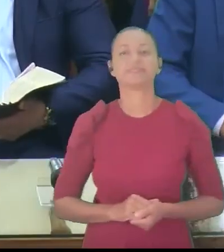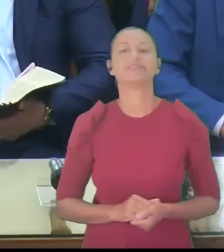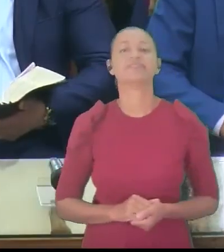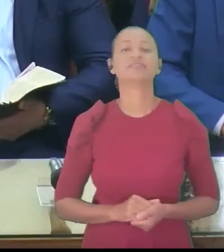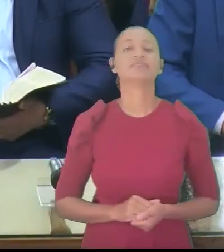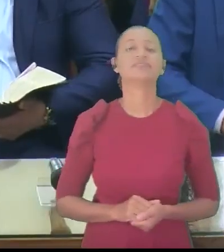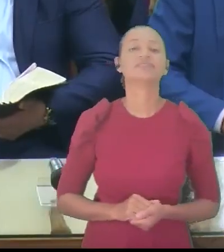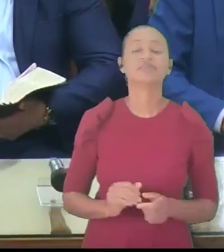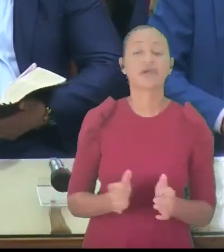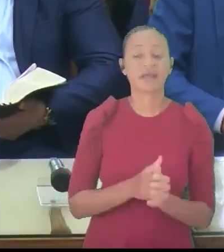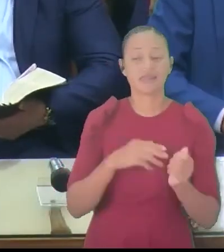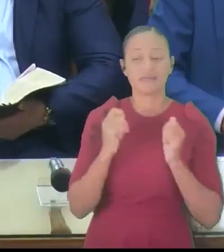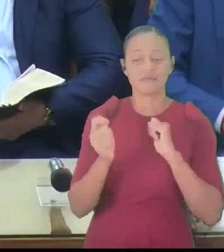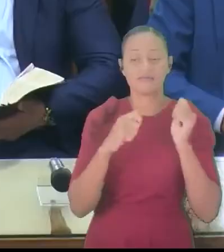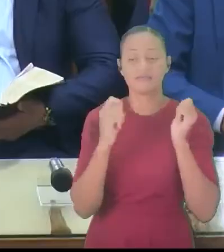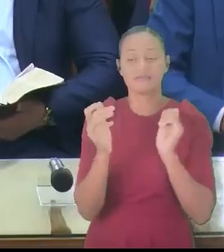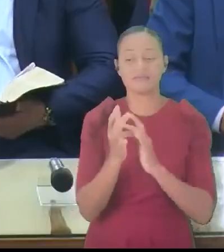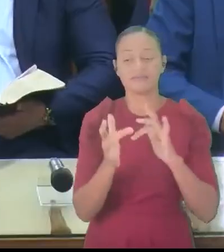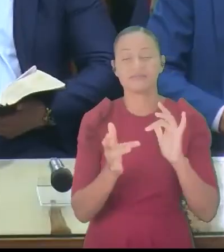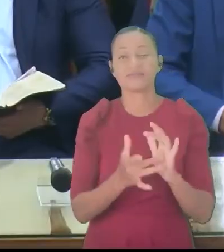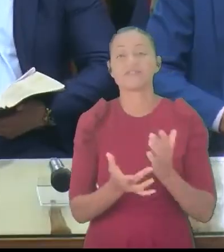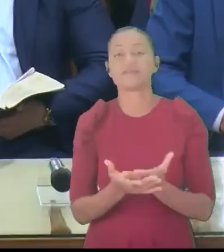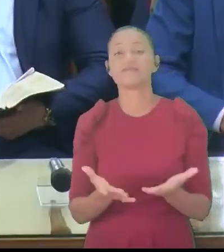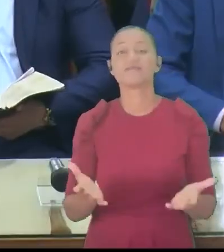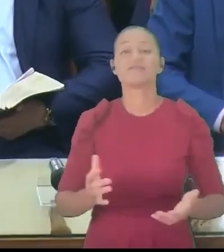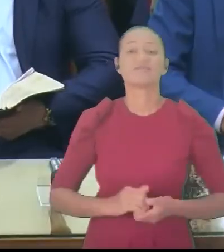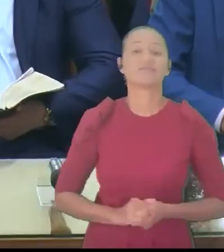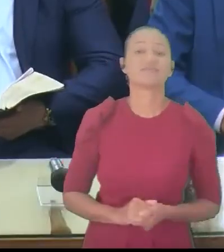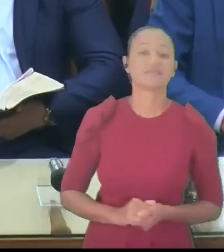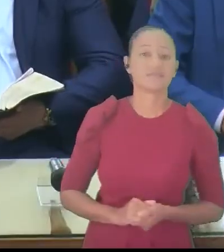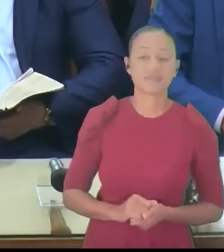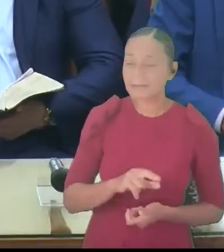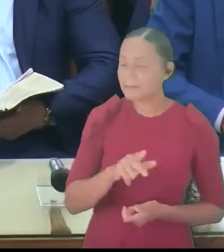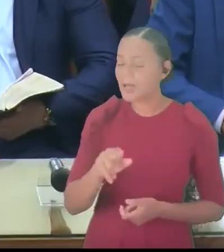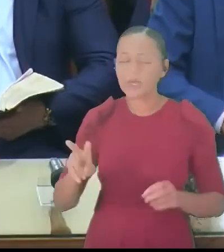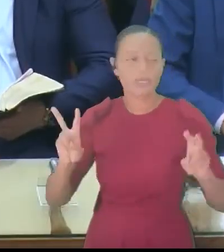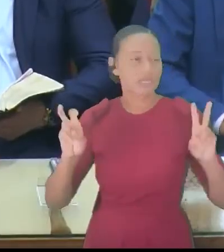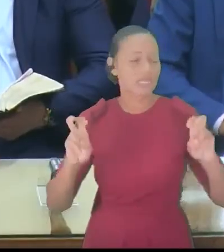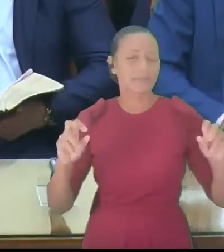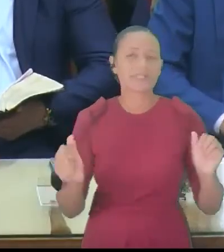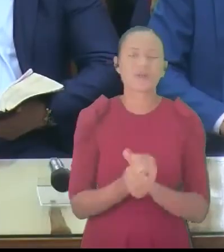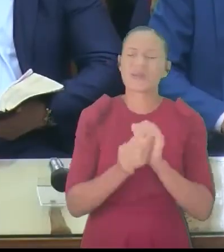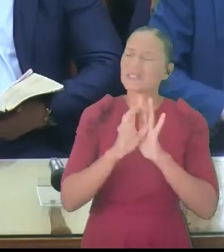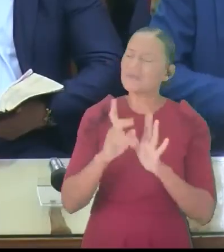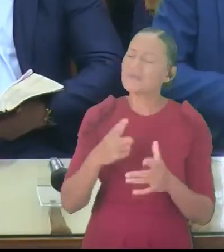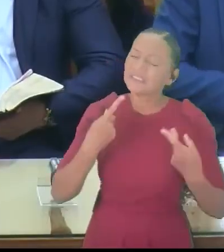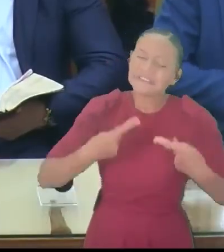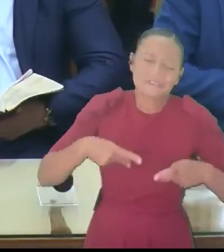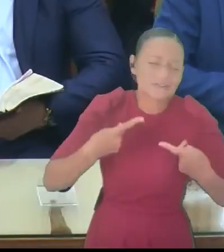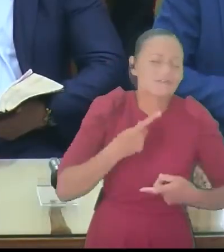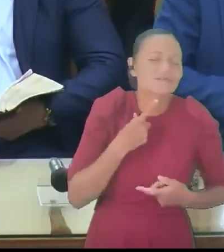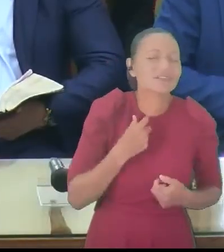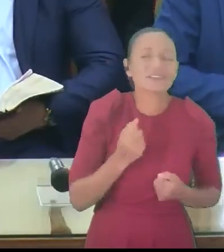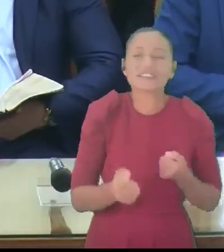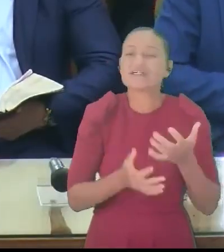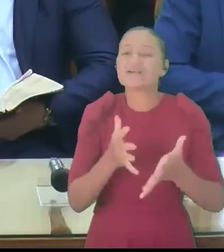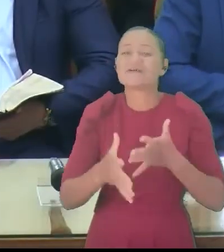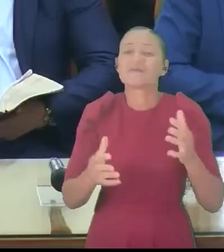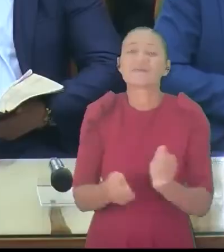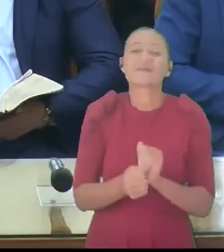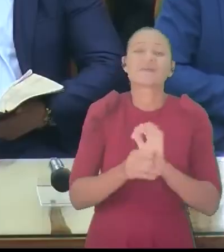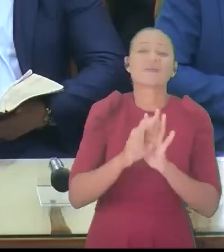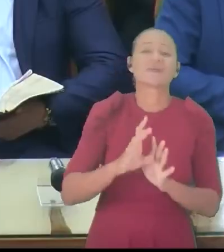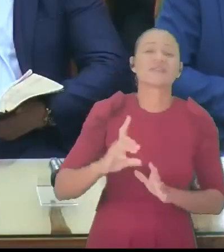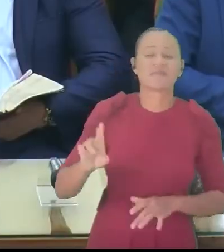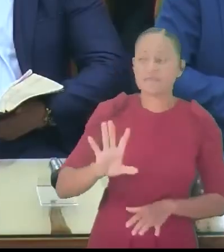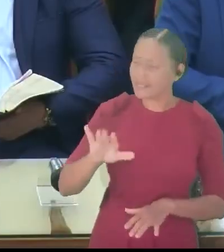Quem dá aleluia para Jesus nessa noite? Irmão, o assunto não é de dar glória a Deus, mas eu estou com tanta vontade de dar glória a Deus. Aliás, o assunto é de